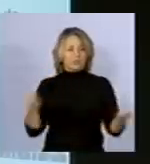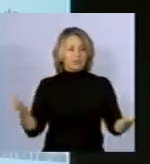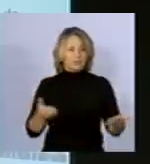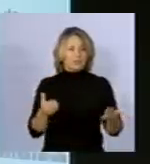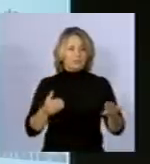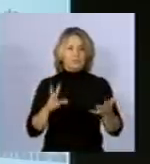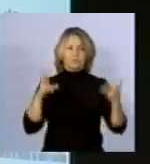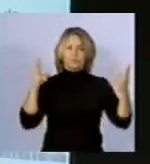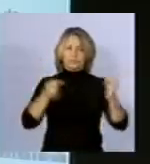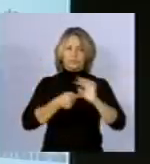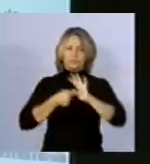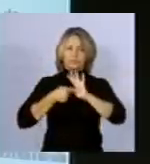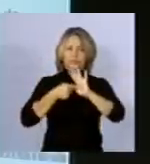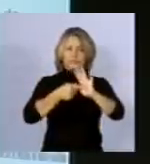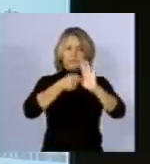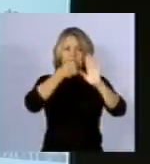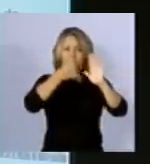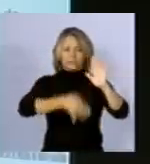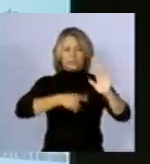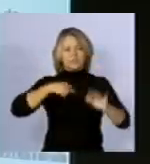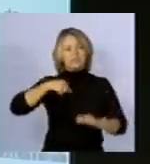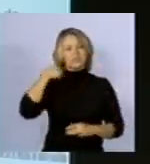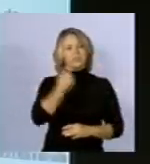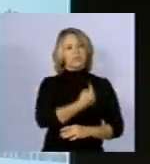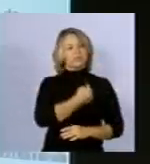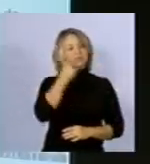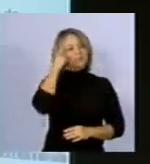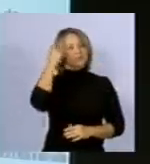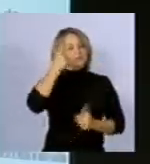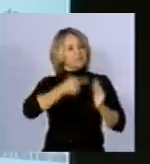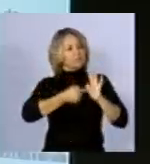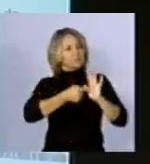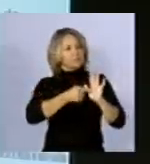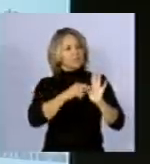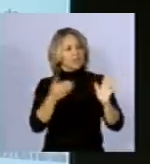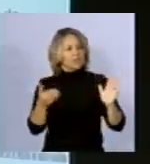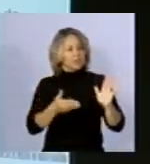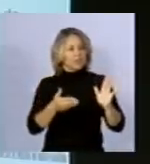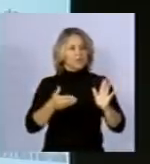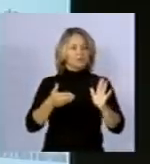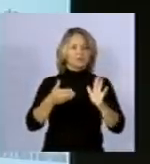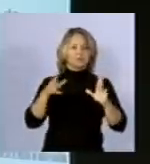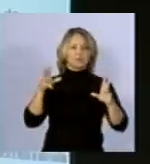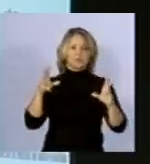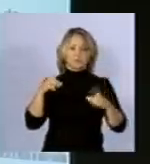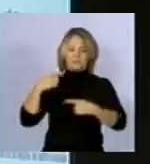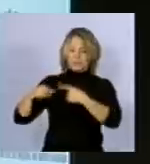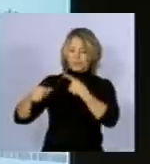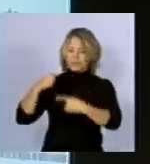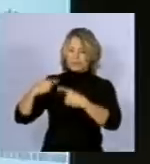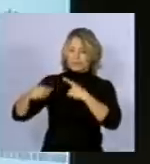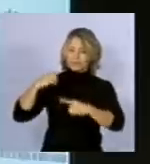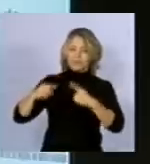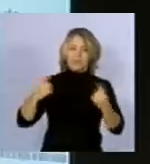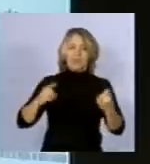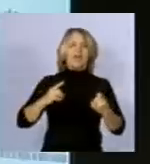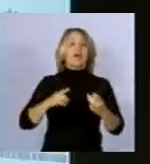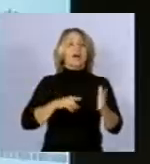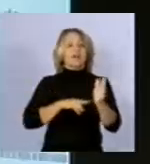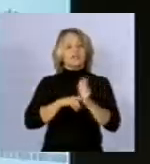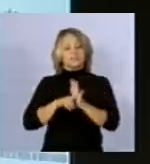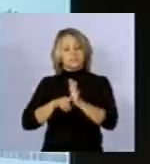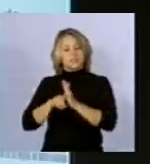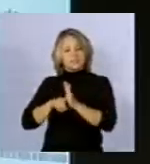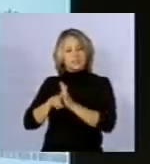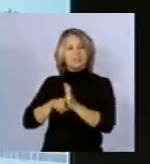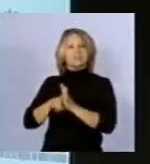o que eh a gente pensou em aportar eh para esse debate as evidências científicas apontam pro